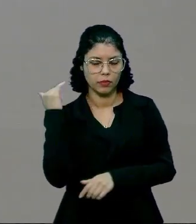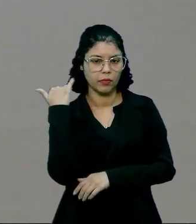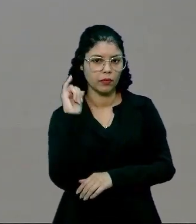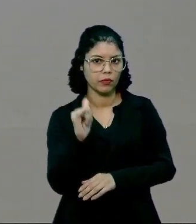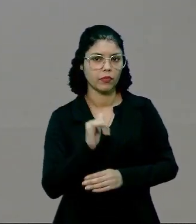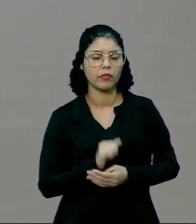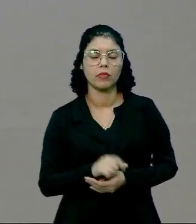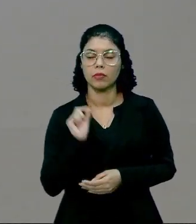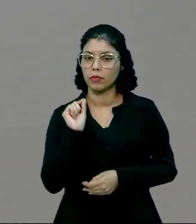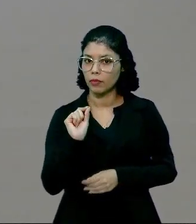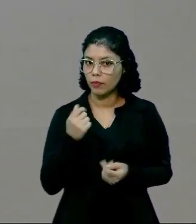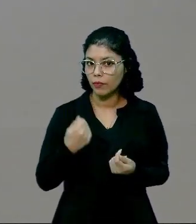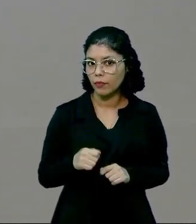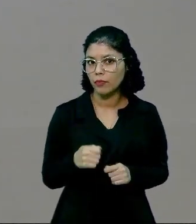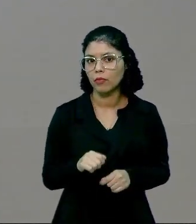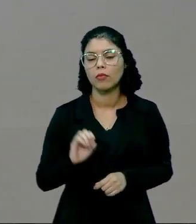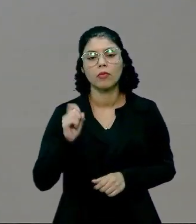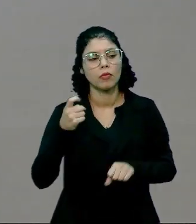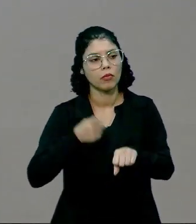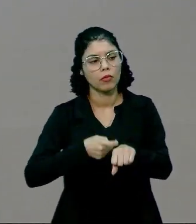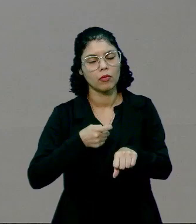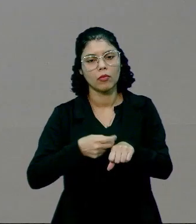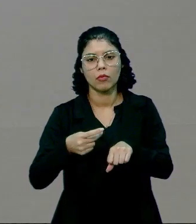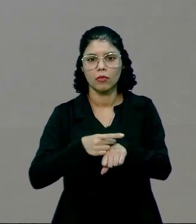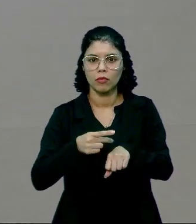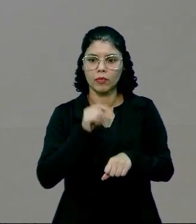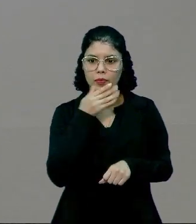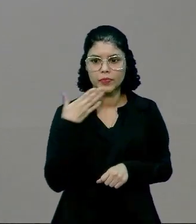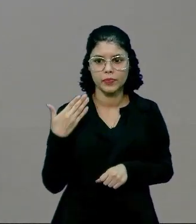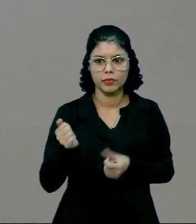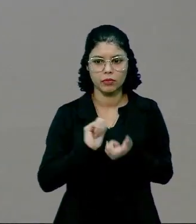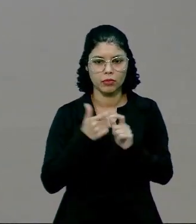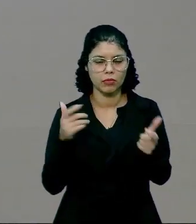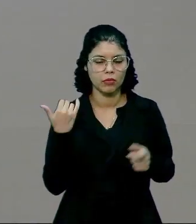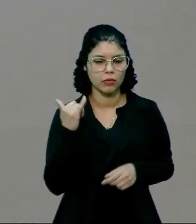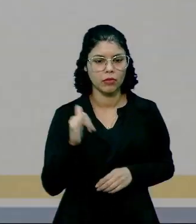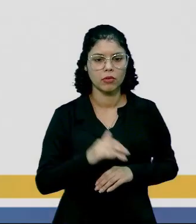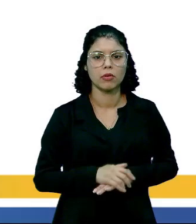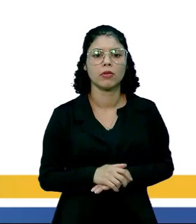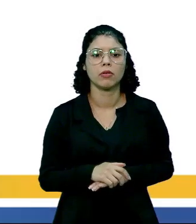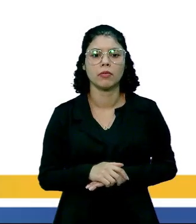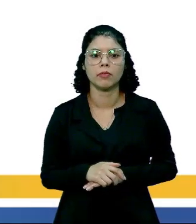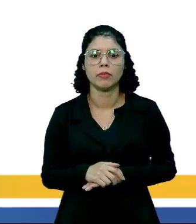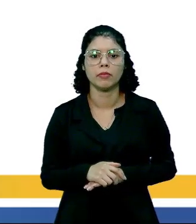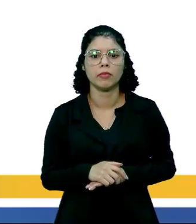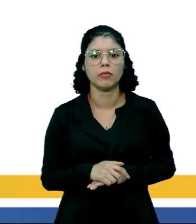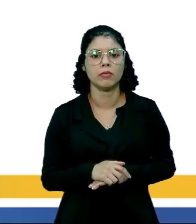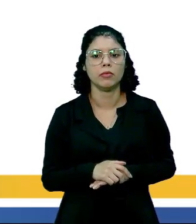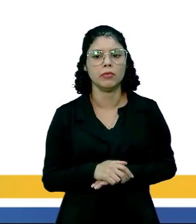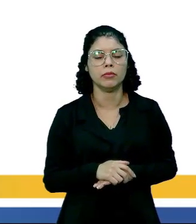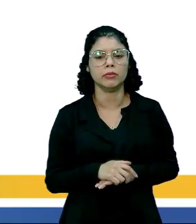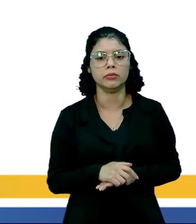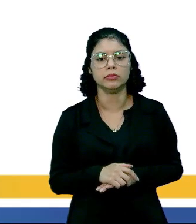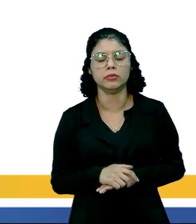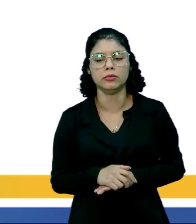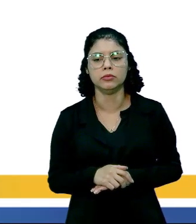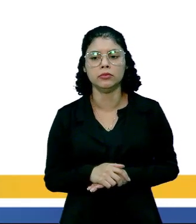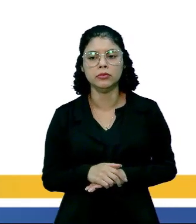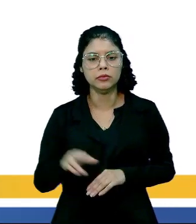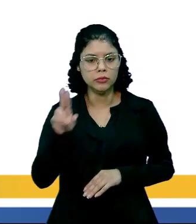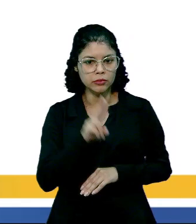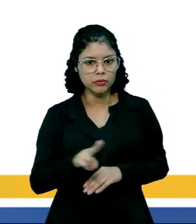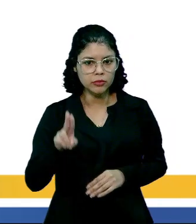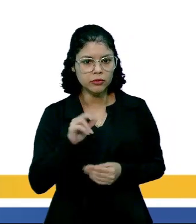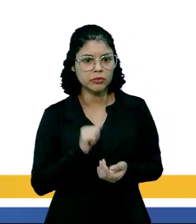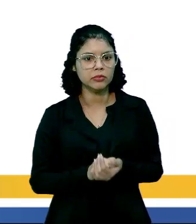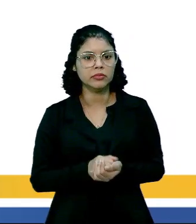o que que eu devo fazer como esse carvão para ter uma produção maior de energia Então olha só nós devemos usar